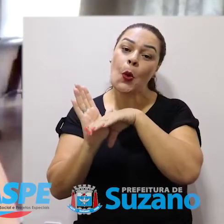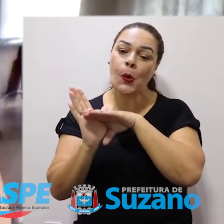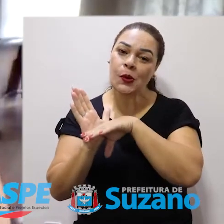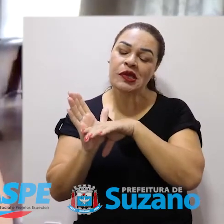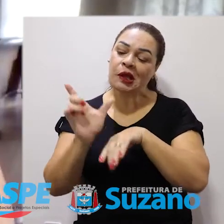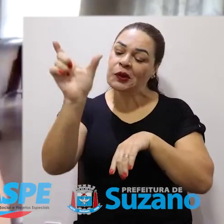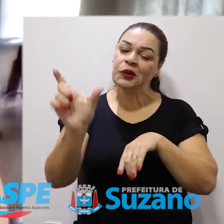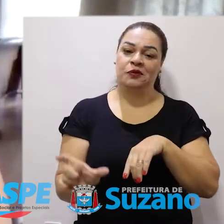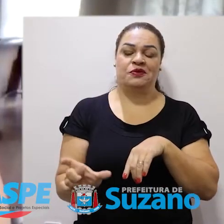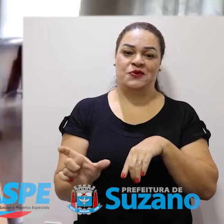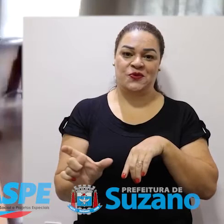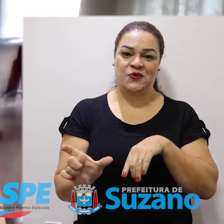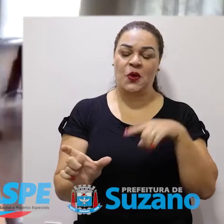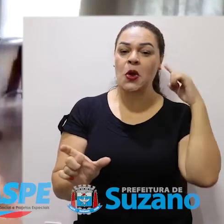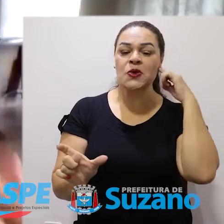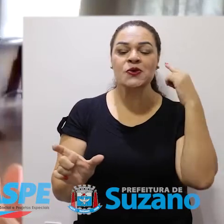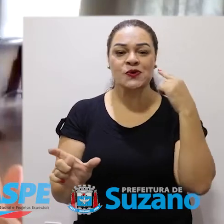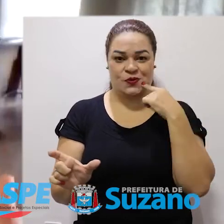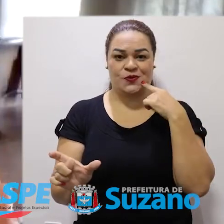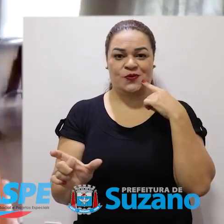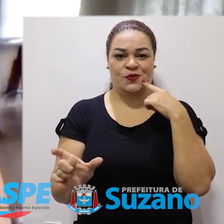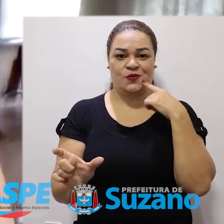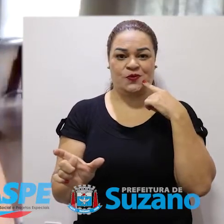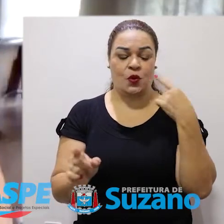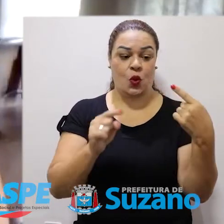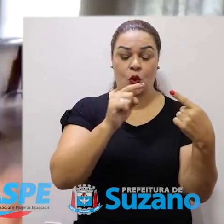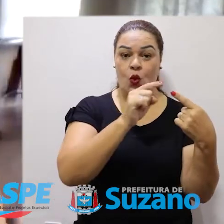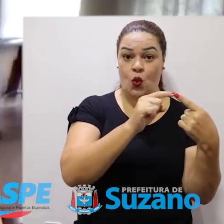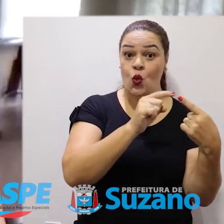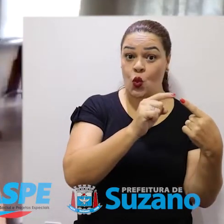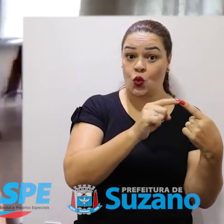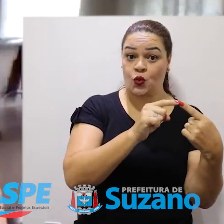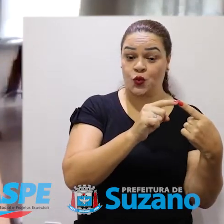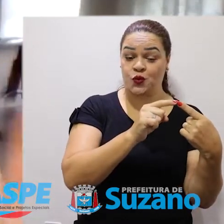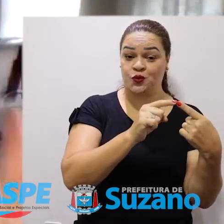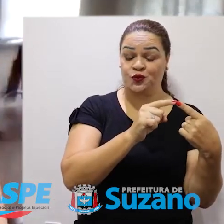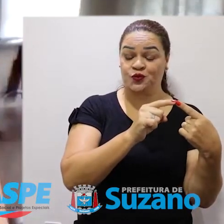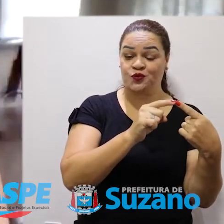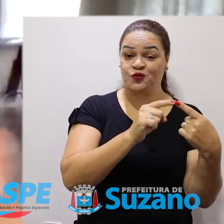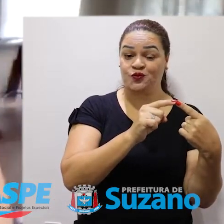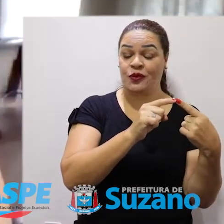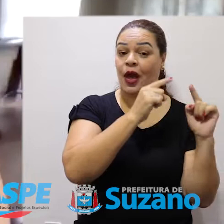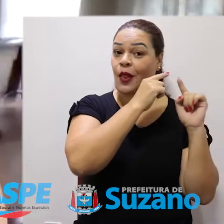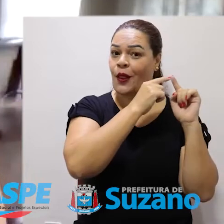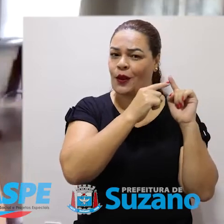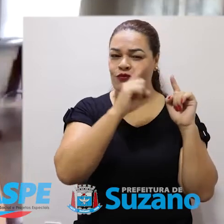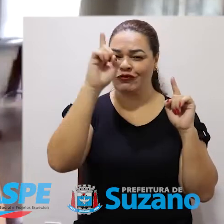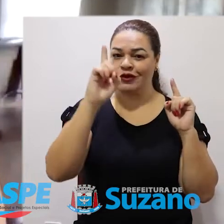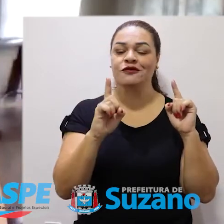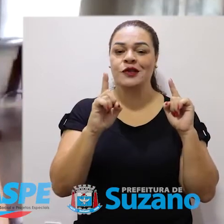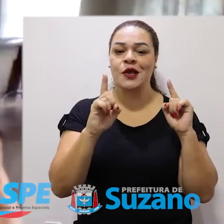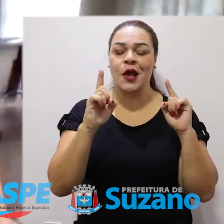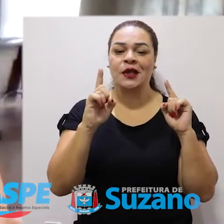conceituar, né, pessoas surdas, né? Uma é em função da deficiência e a outra é